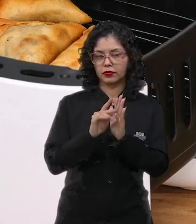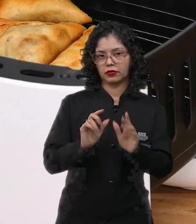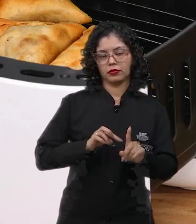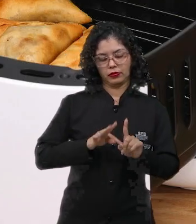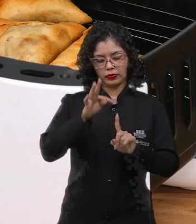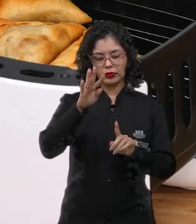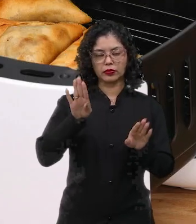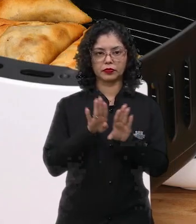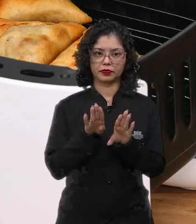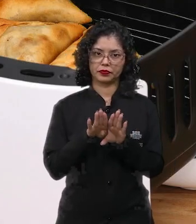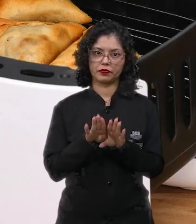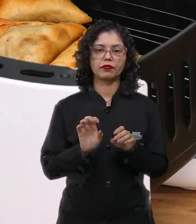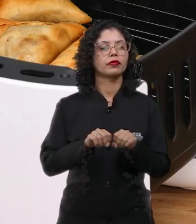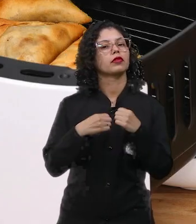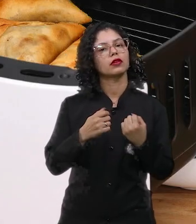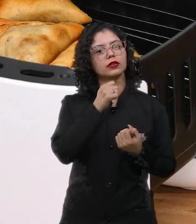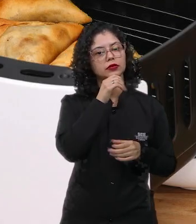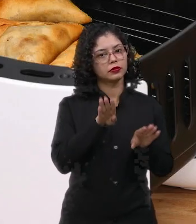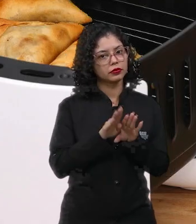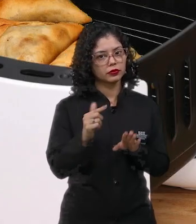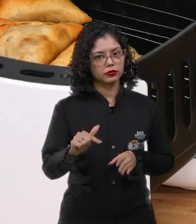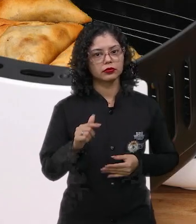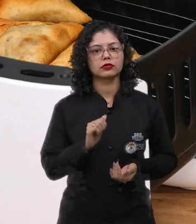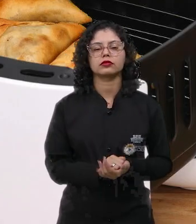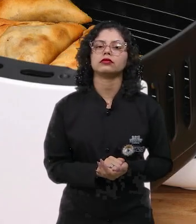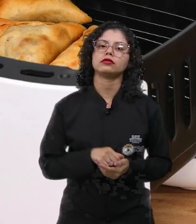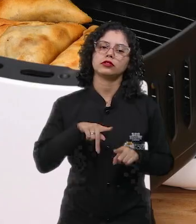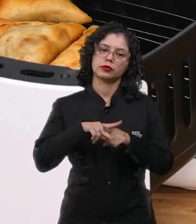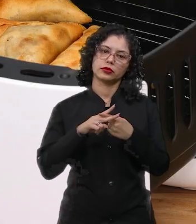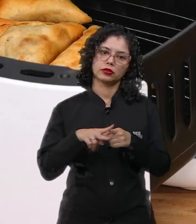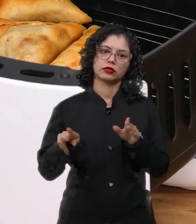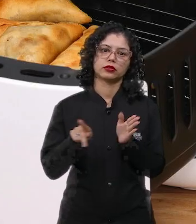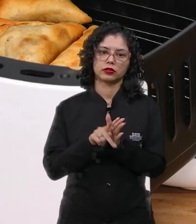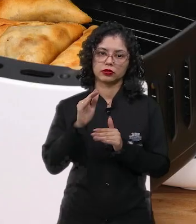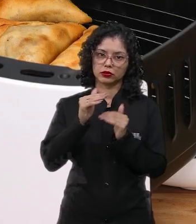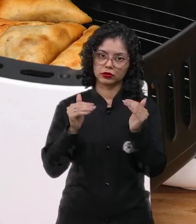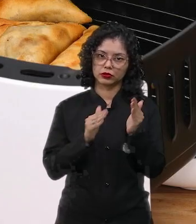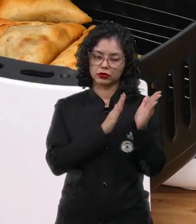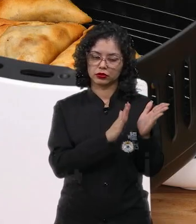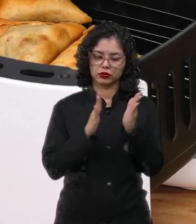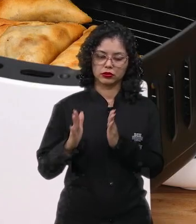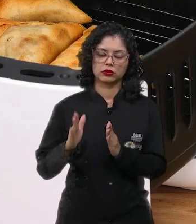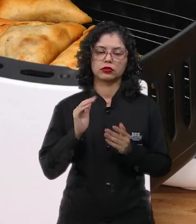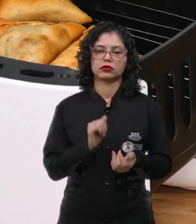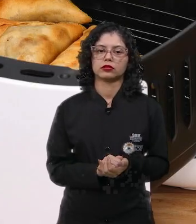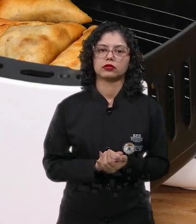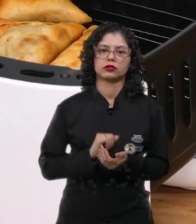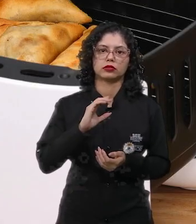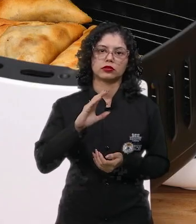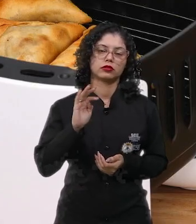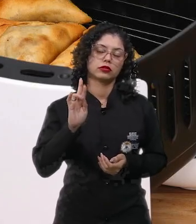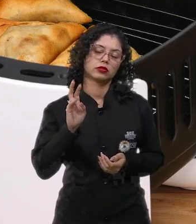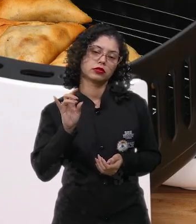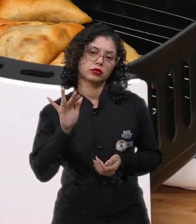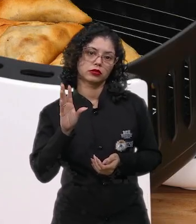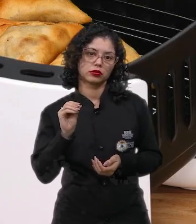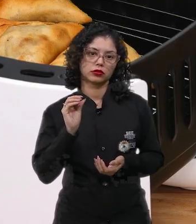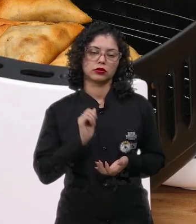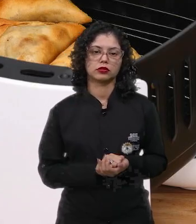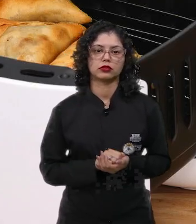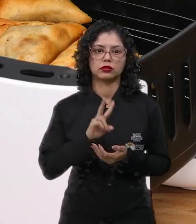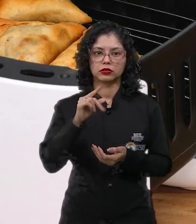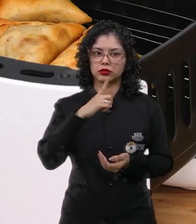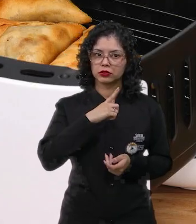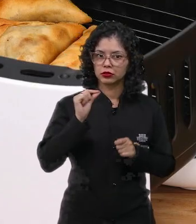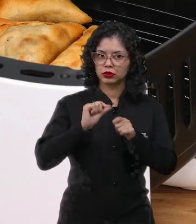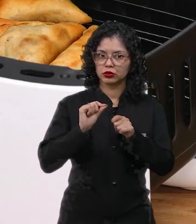resistência ao calor sem deformação. E os componentes elétricos, né? Toda a parte de fiação ali de cobre e silica, né? Que vai fazer